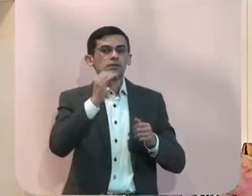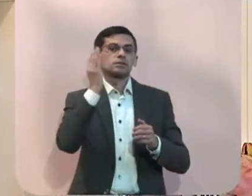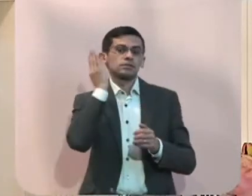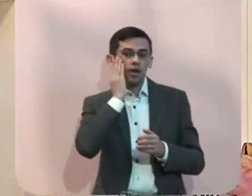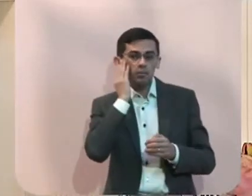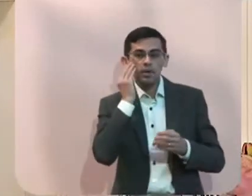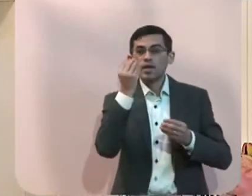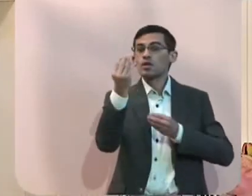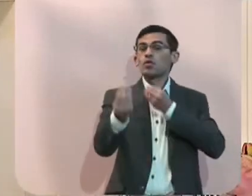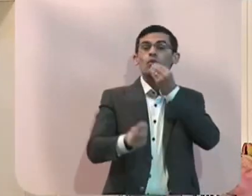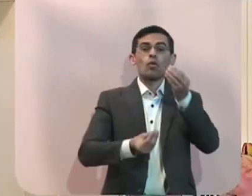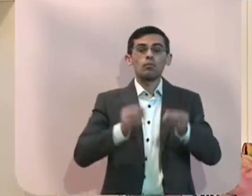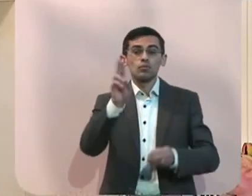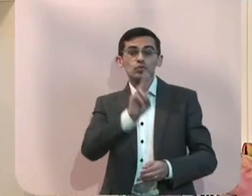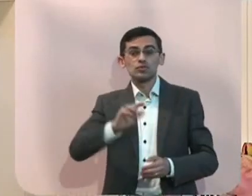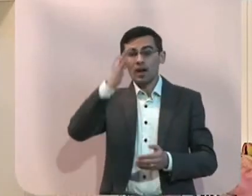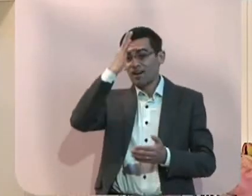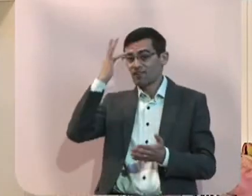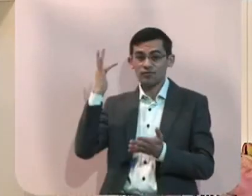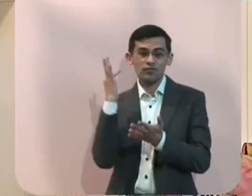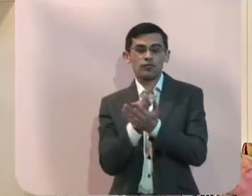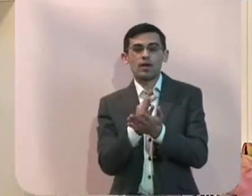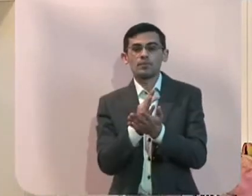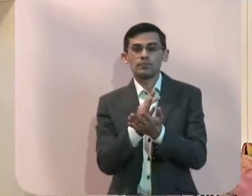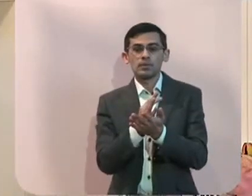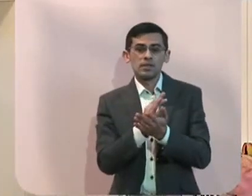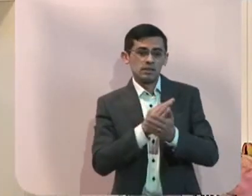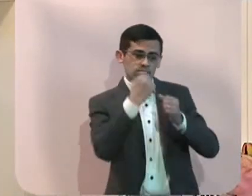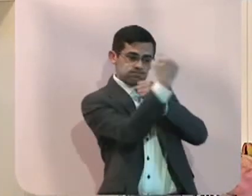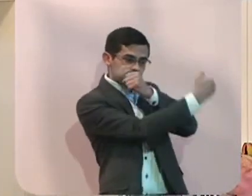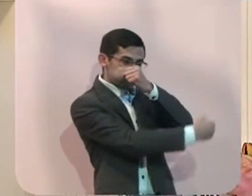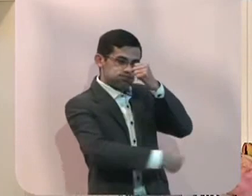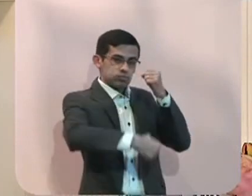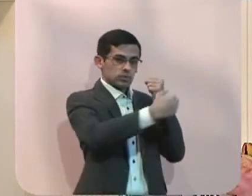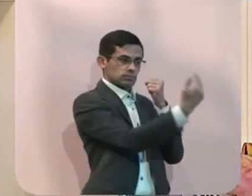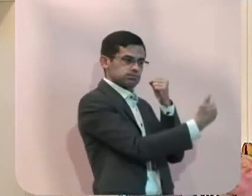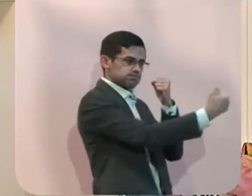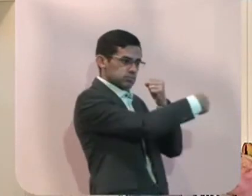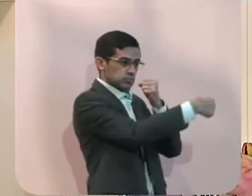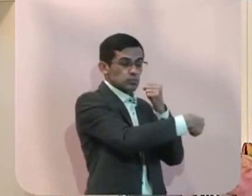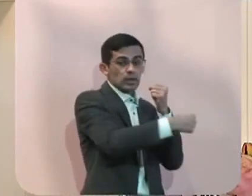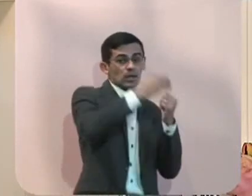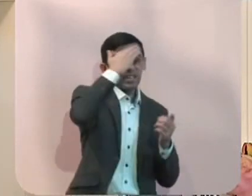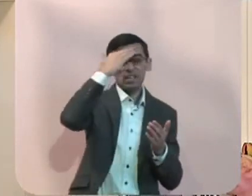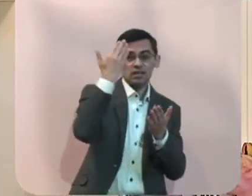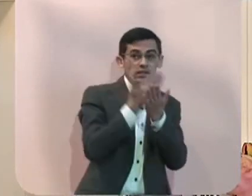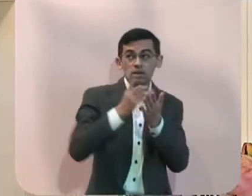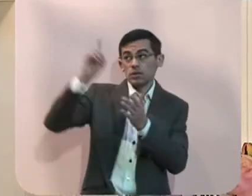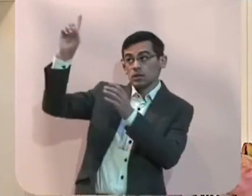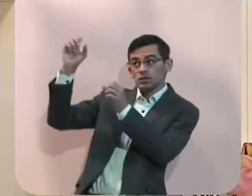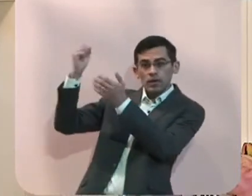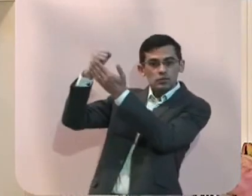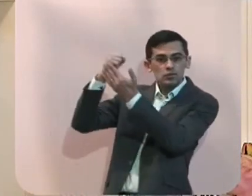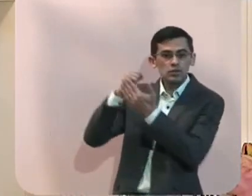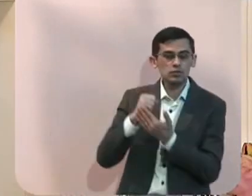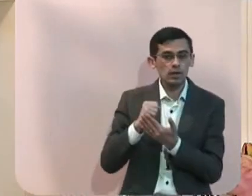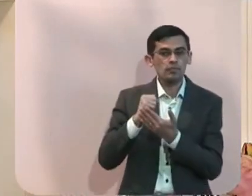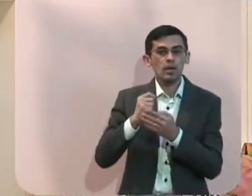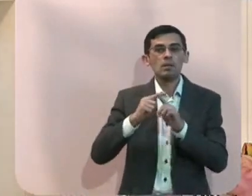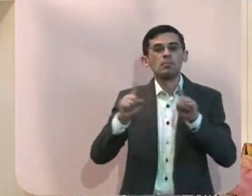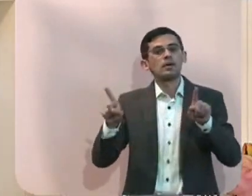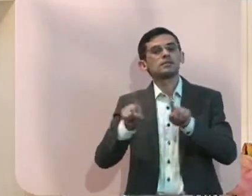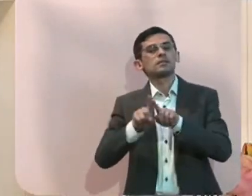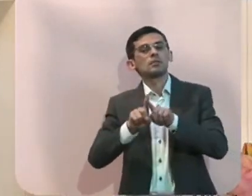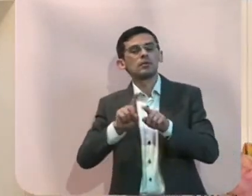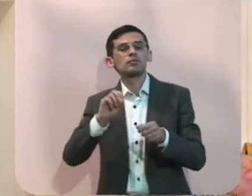souber usar a nossa fé direcionada a esses ataques e crendo na intervenção de Deus. Mas também para